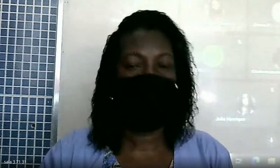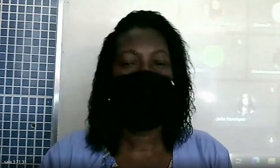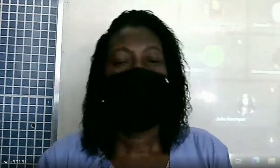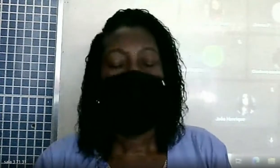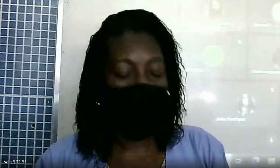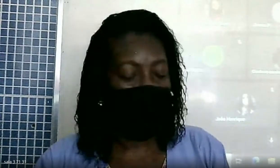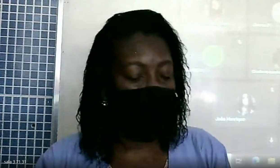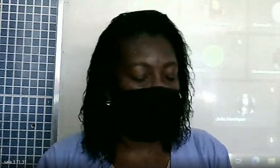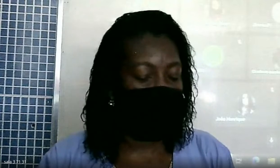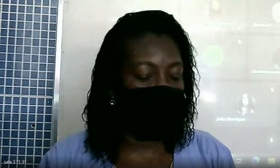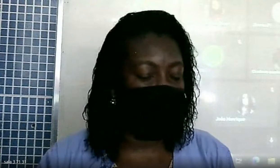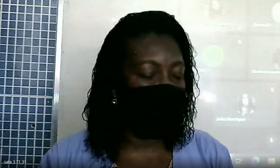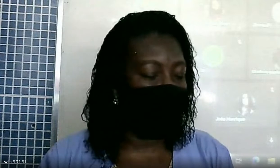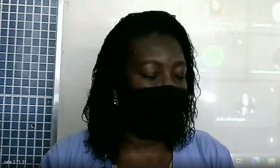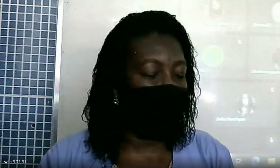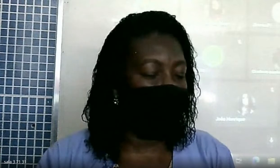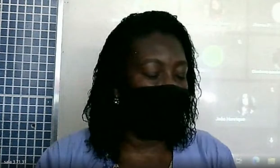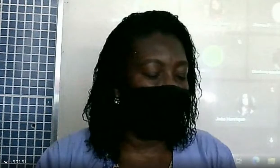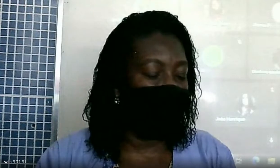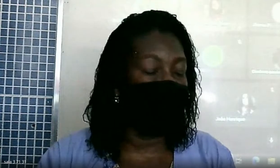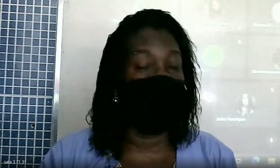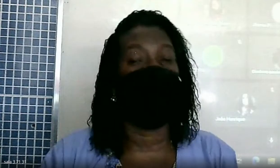gentileza. Nós vimos aí,